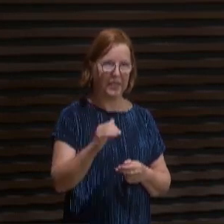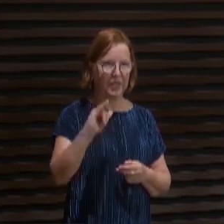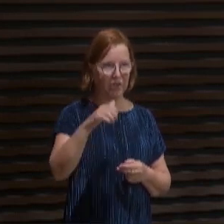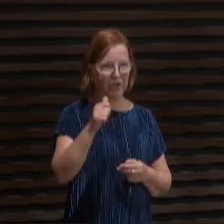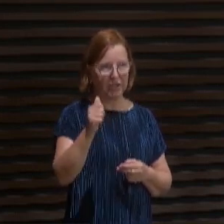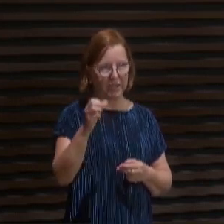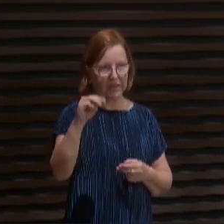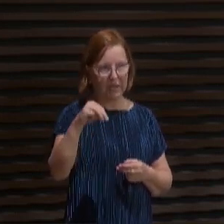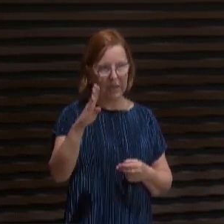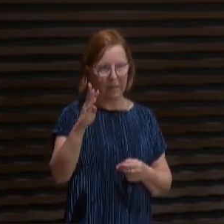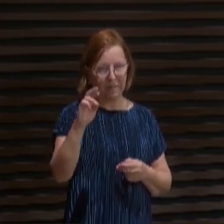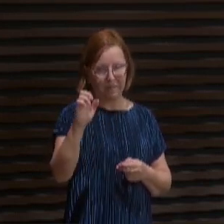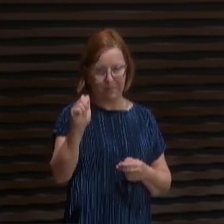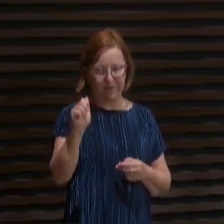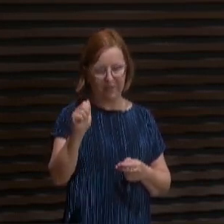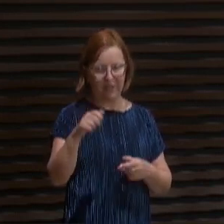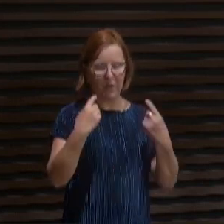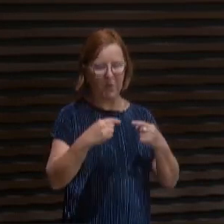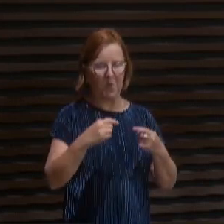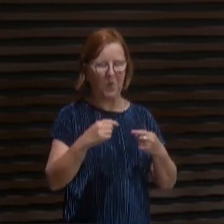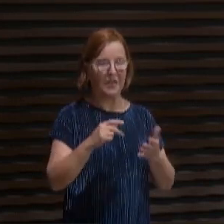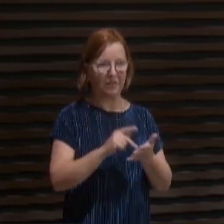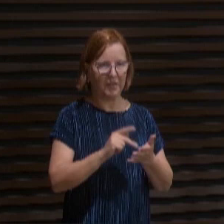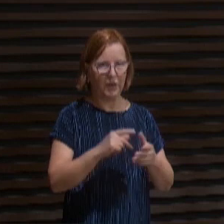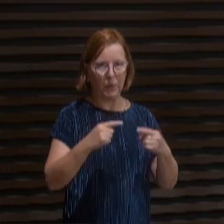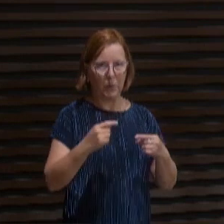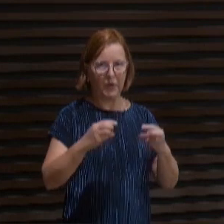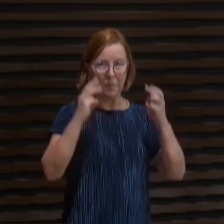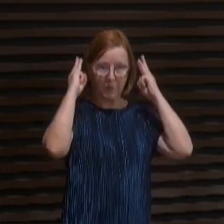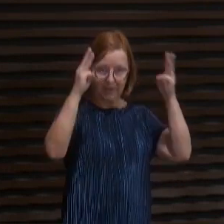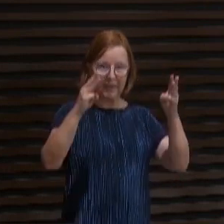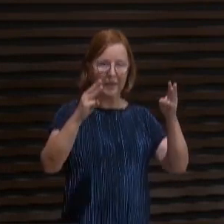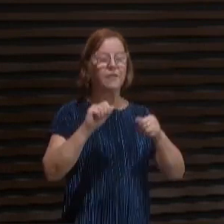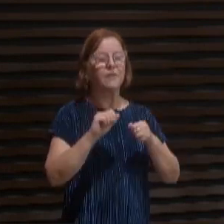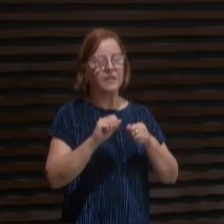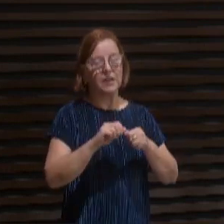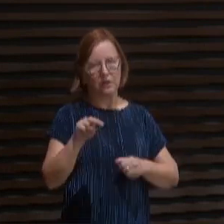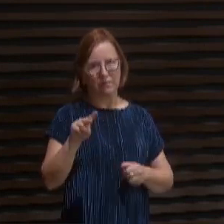que resistiram a Moisés, eles fizeram as mesmas coisas.